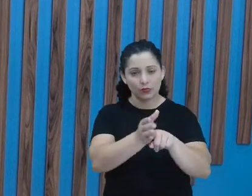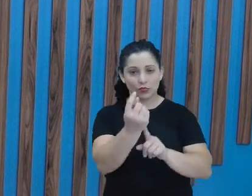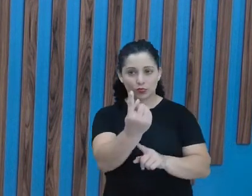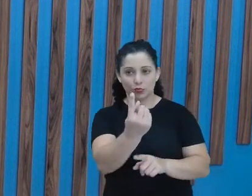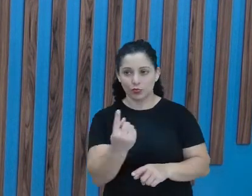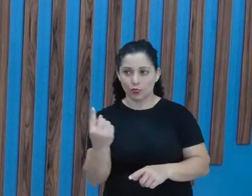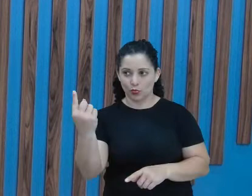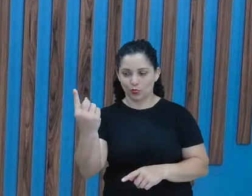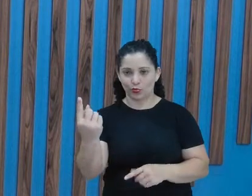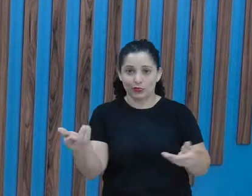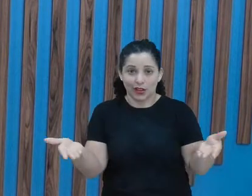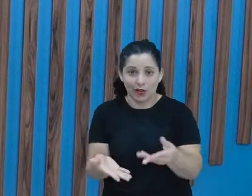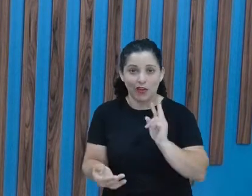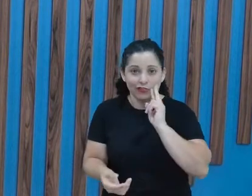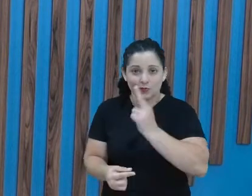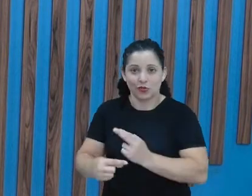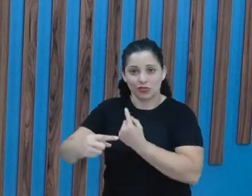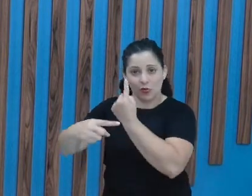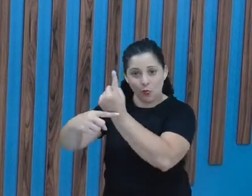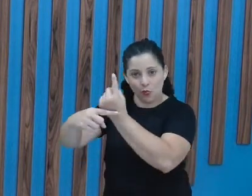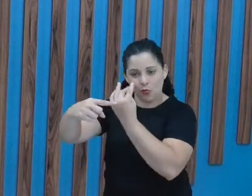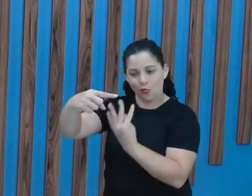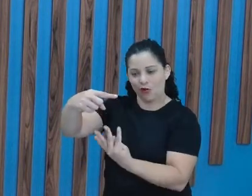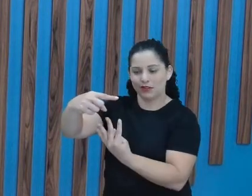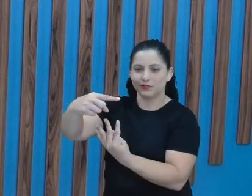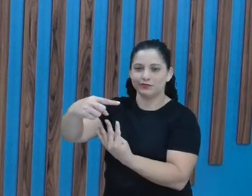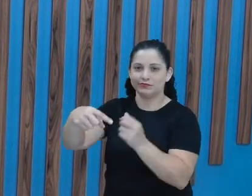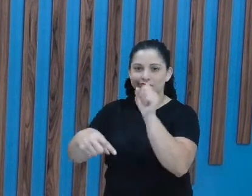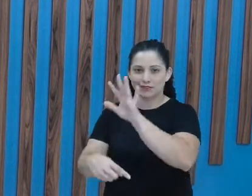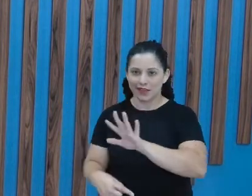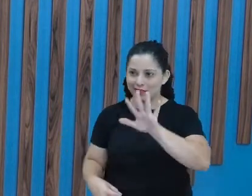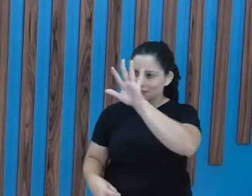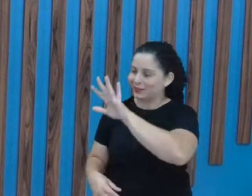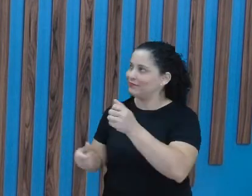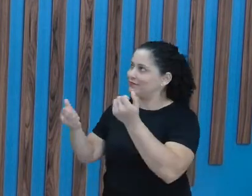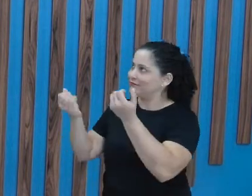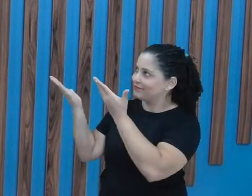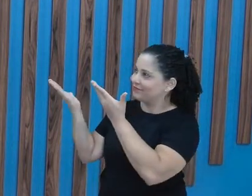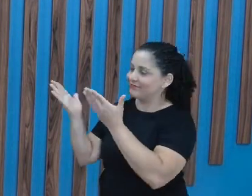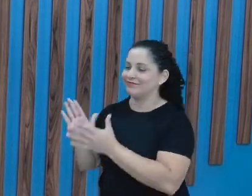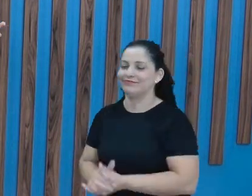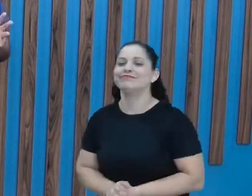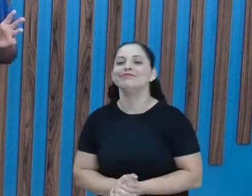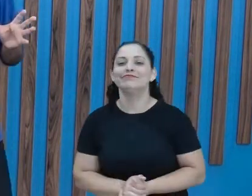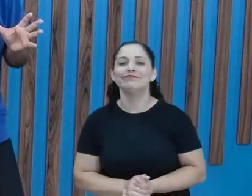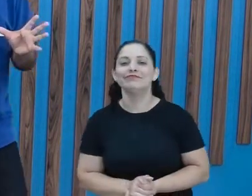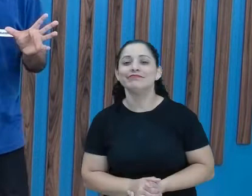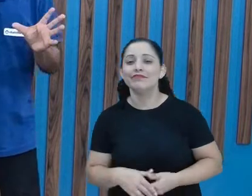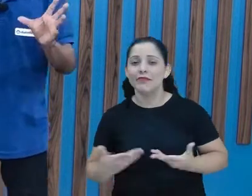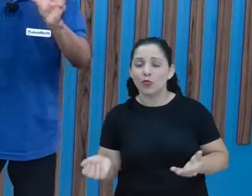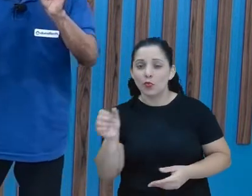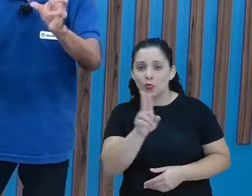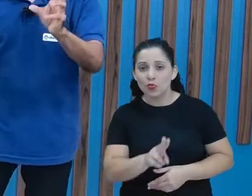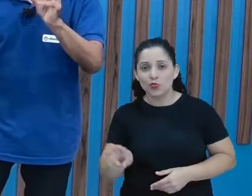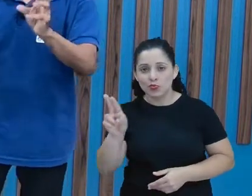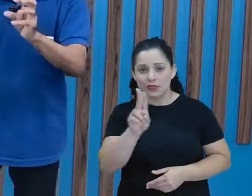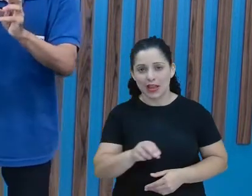quarto é o gabarito, é o resultado dessa questãozinha aqui. Então, veja que eu fiz pelo método